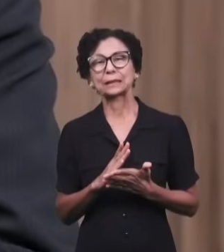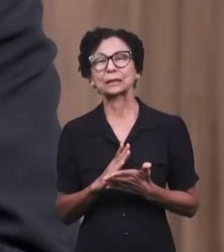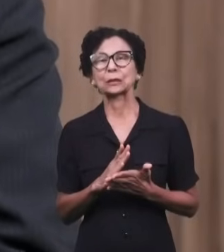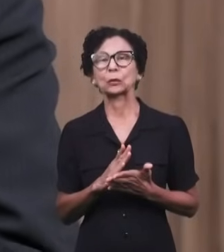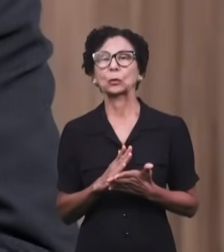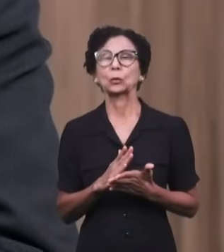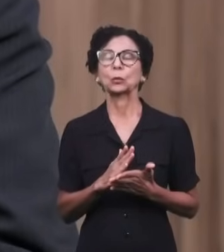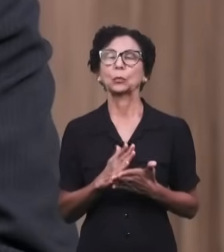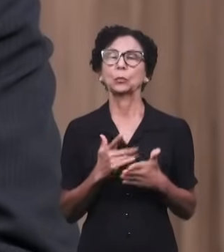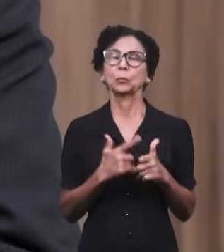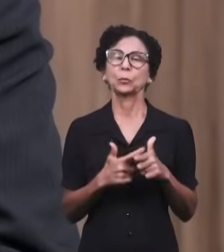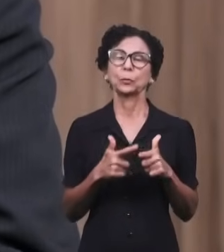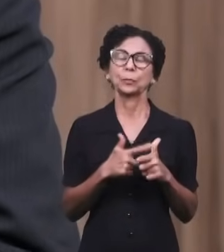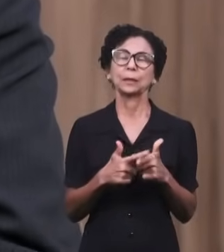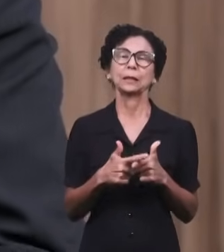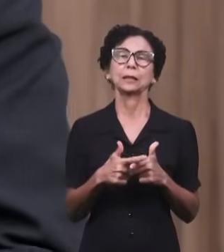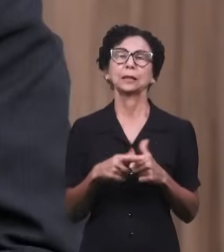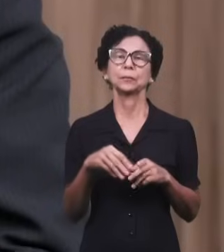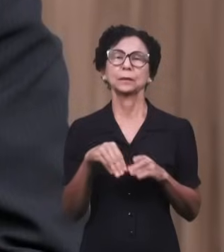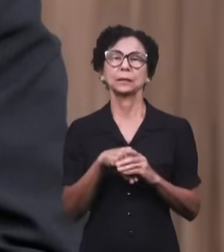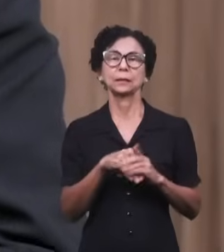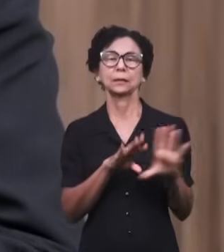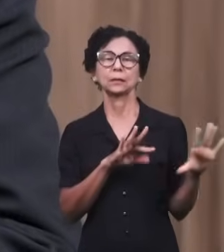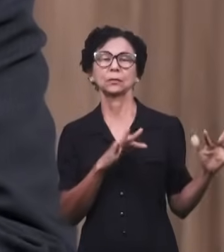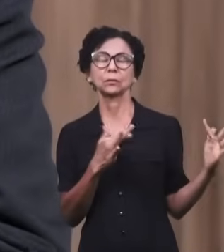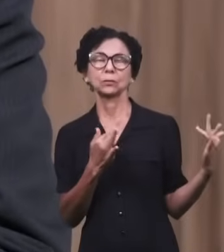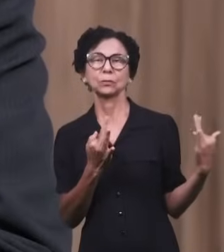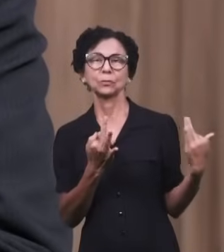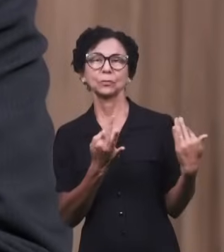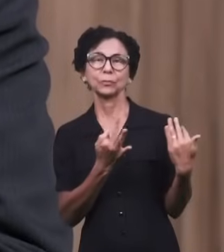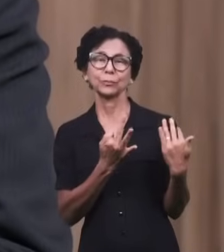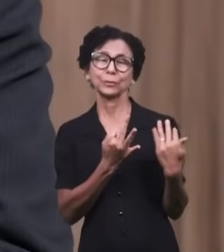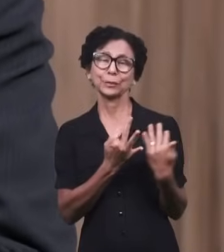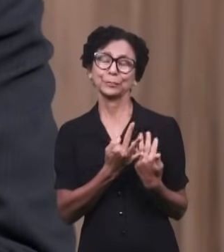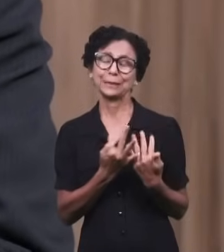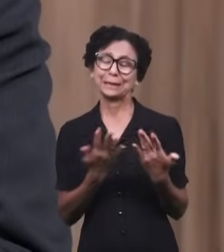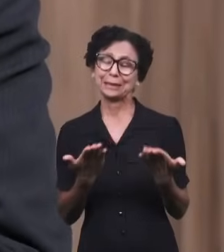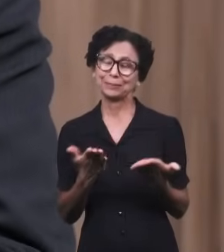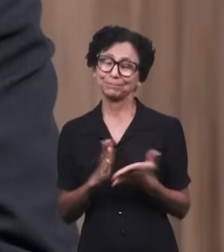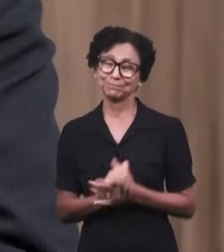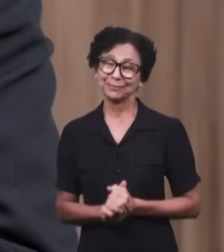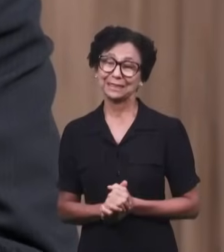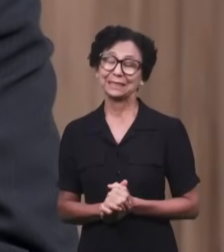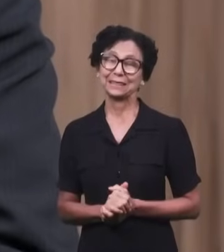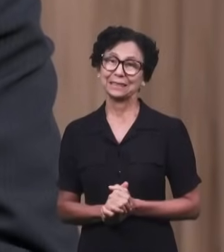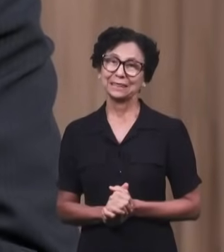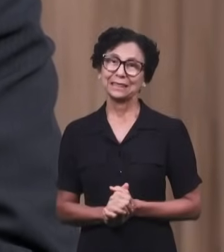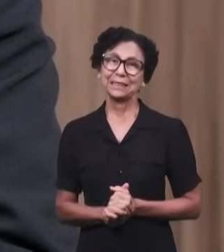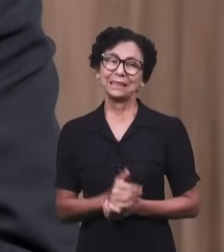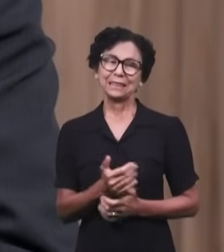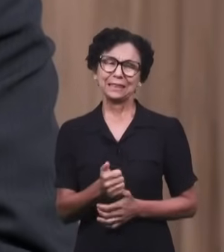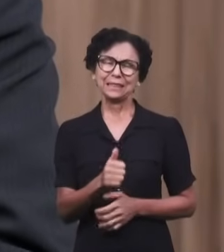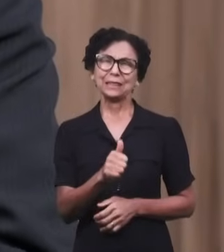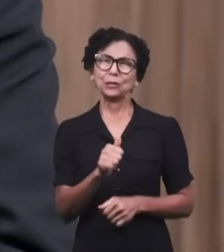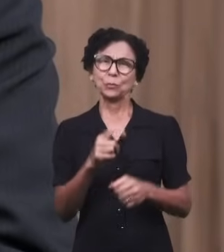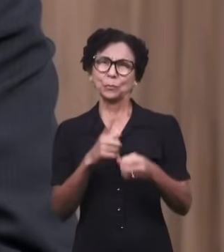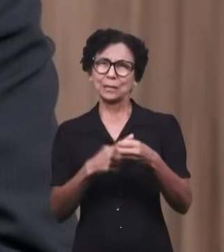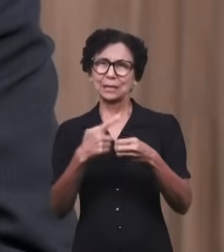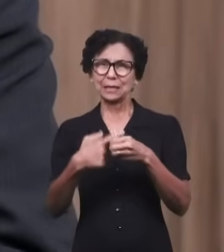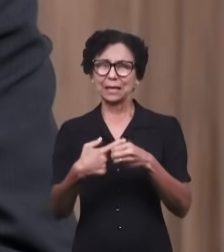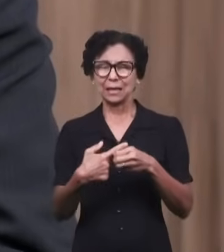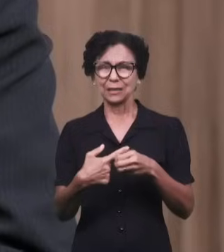casa, para a sua família, e a escolha foi habitar em Sodoma, que era uma cidade que já